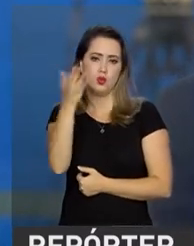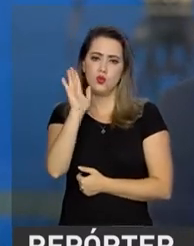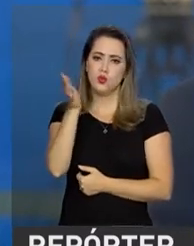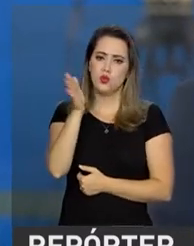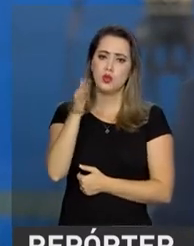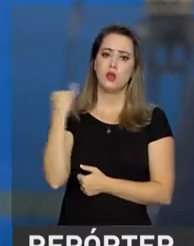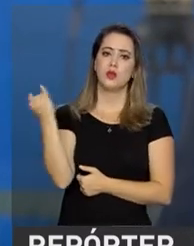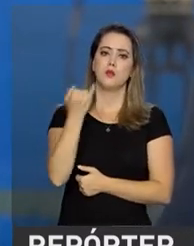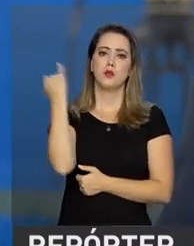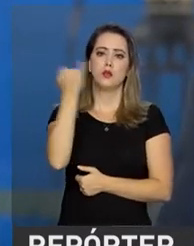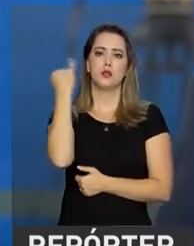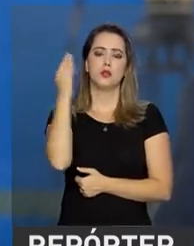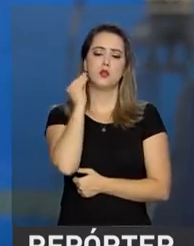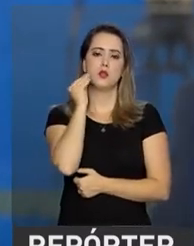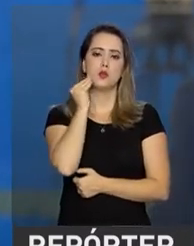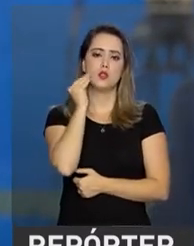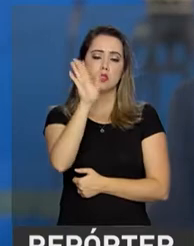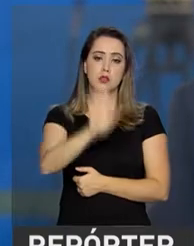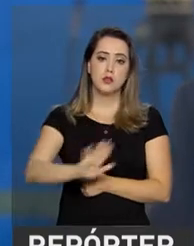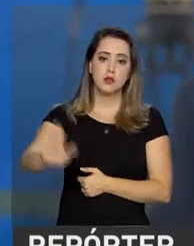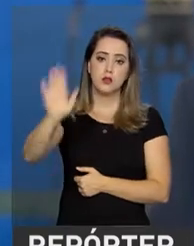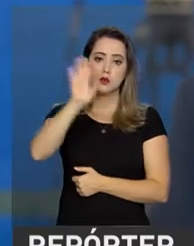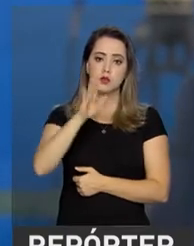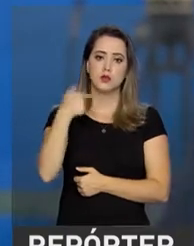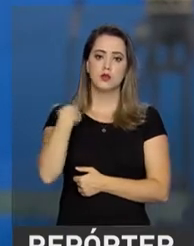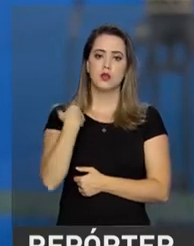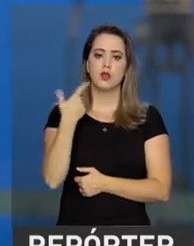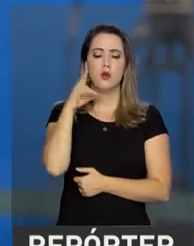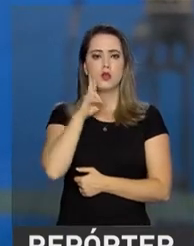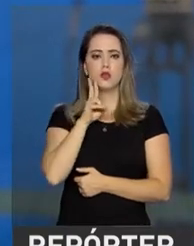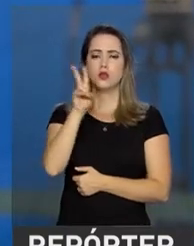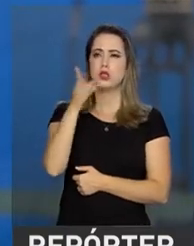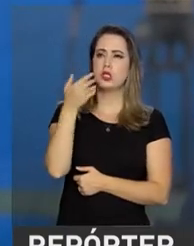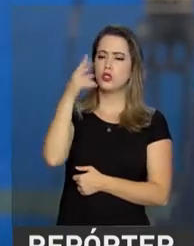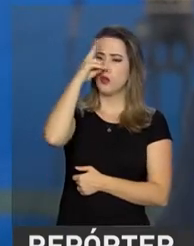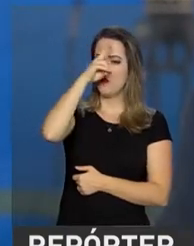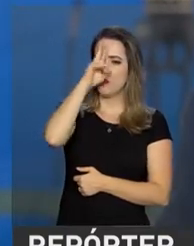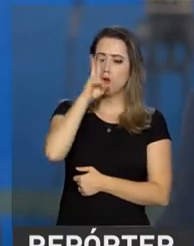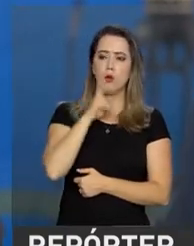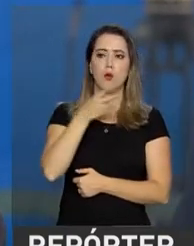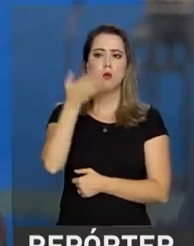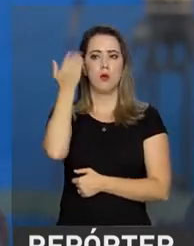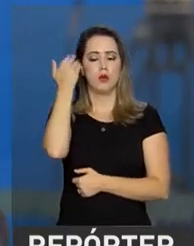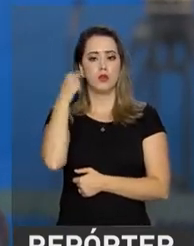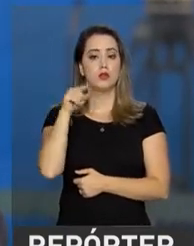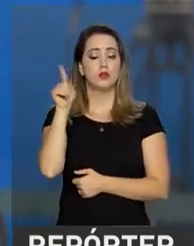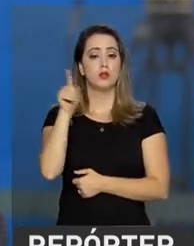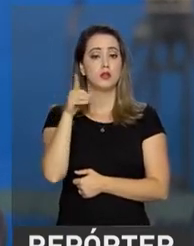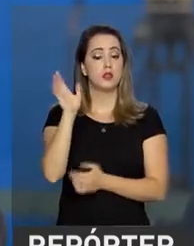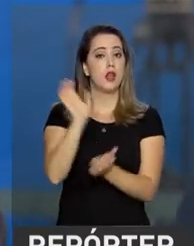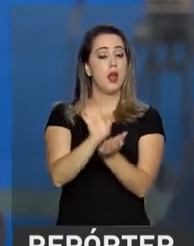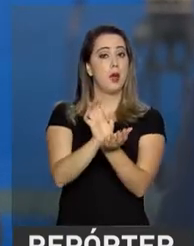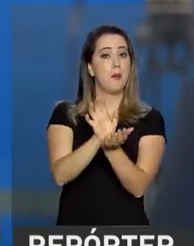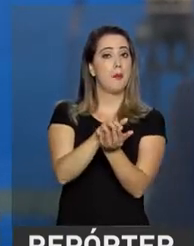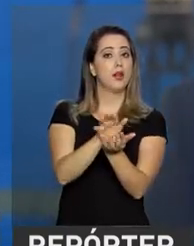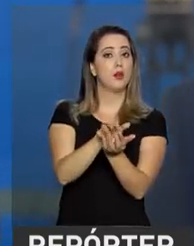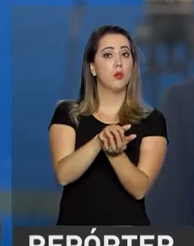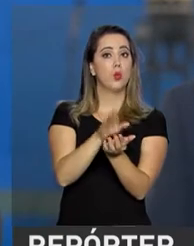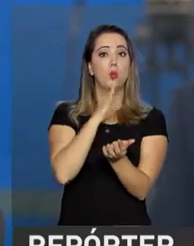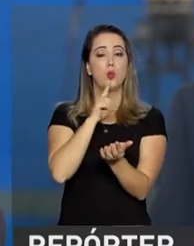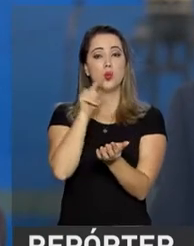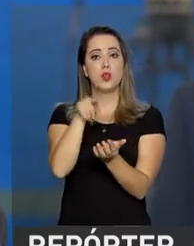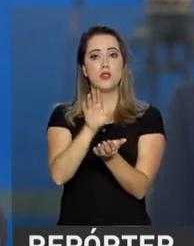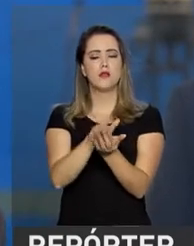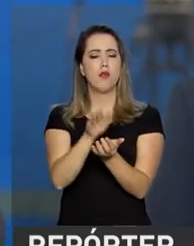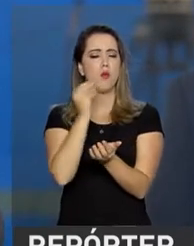nacionais importantes. É daí que a gente pensou lá em Pernambuco. Nós fomos conhecer uma experiência pernambucana que